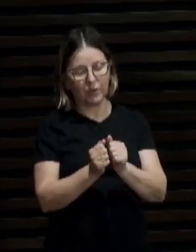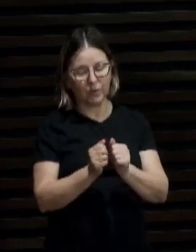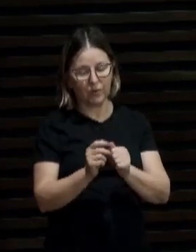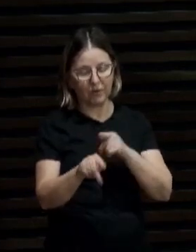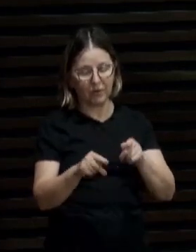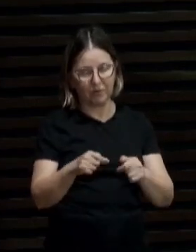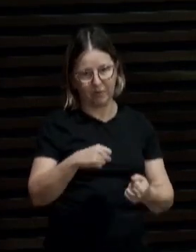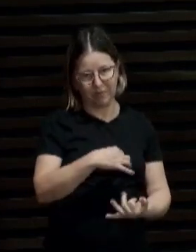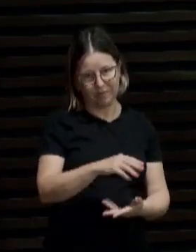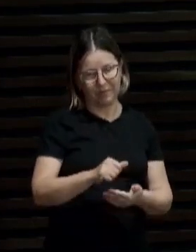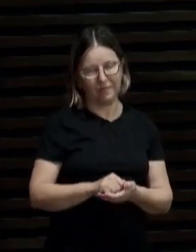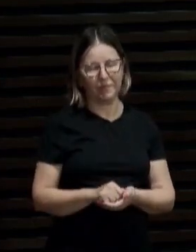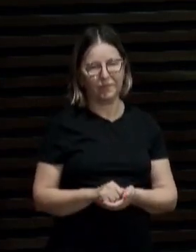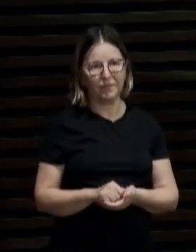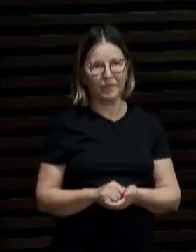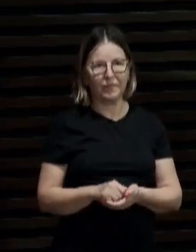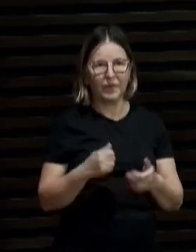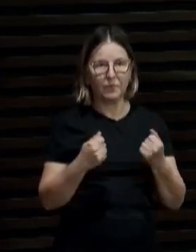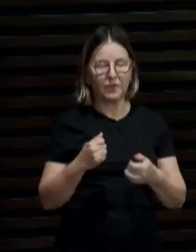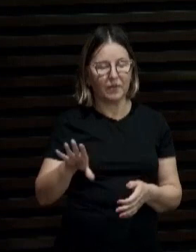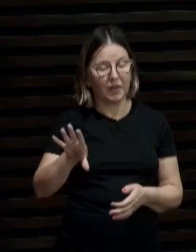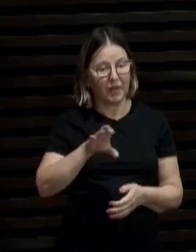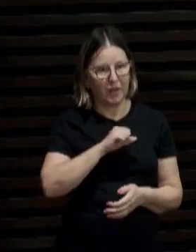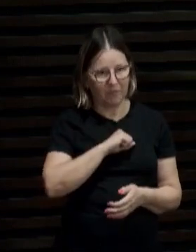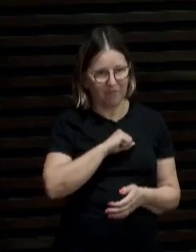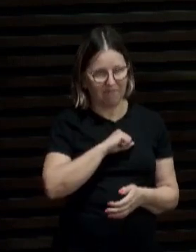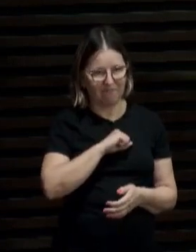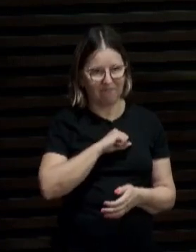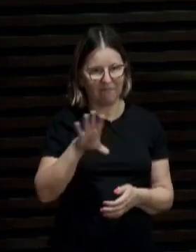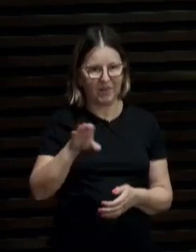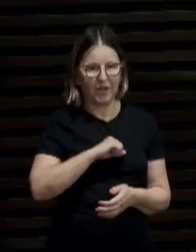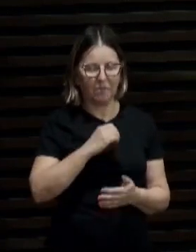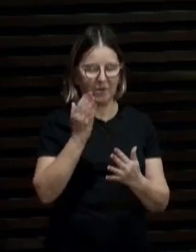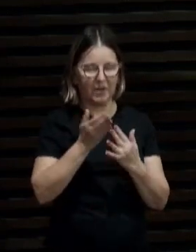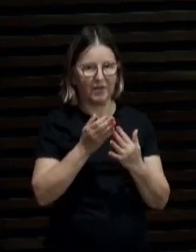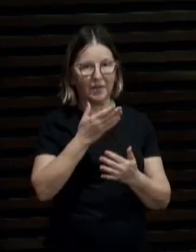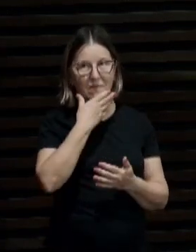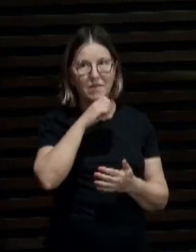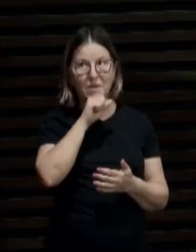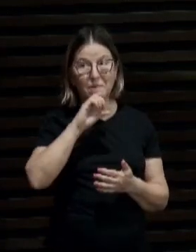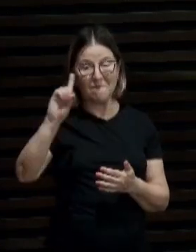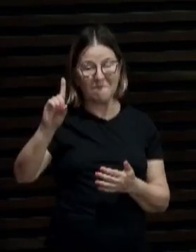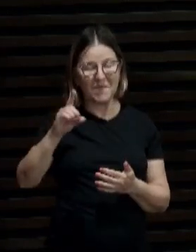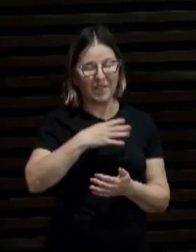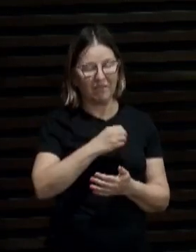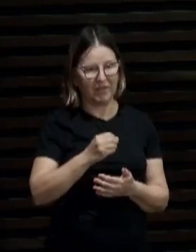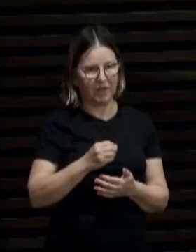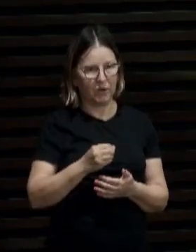e dependência. Amor, relacionamento de pai e filho. Como é que é o relacionamento nosso com os